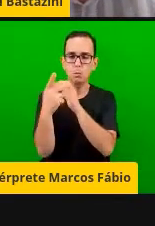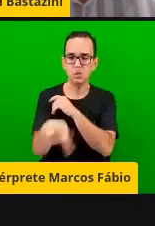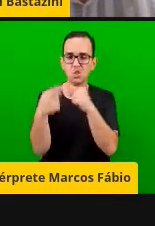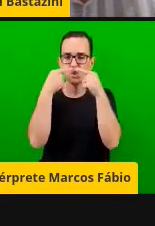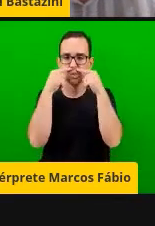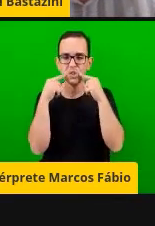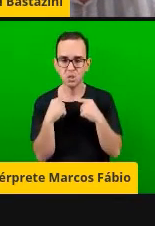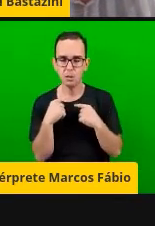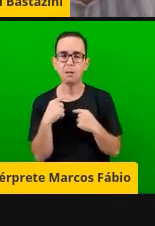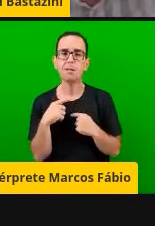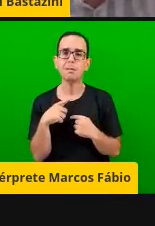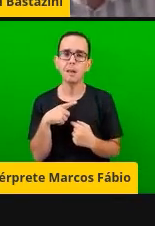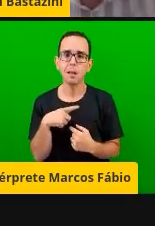ter